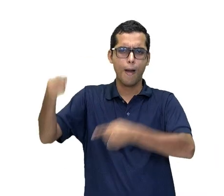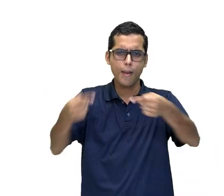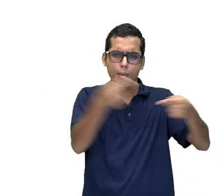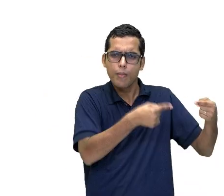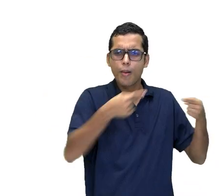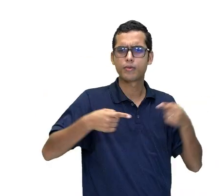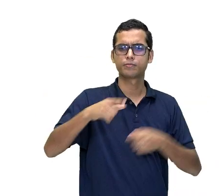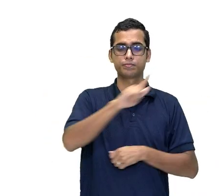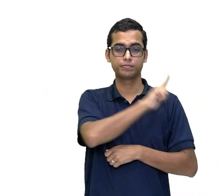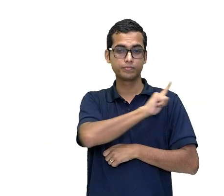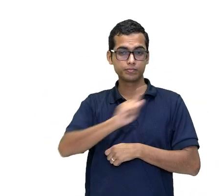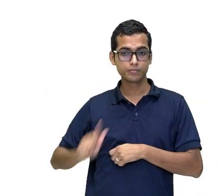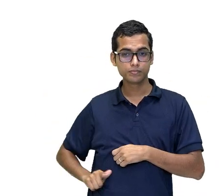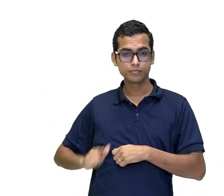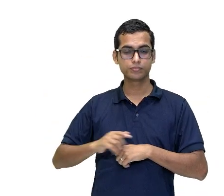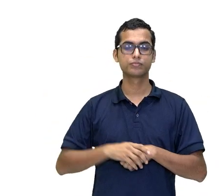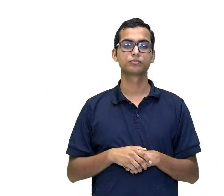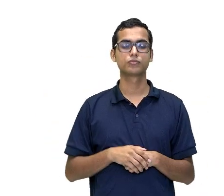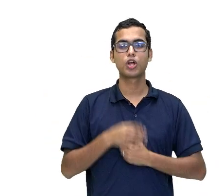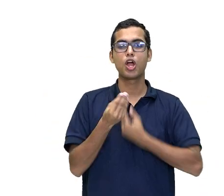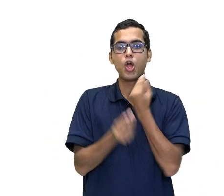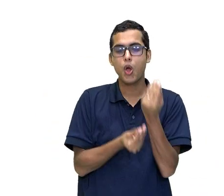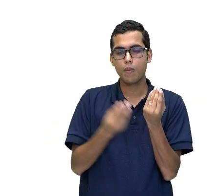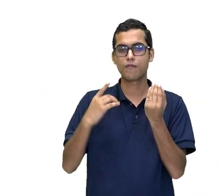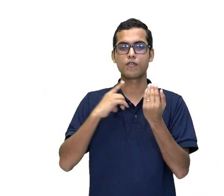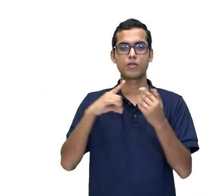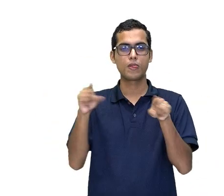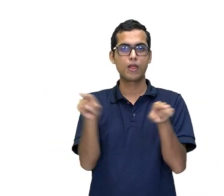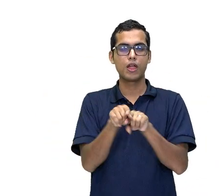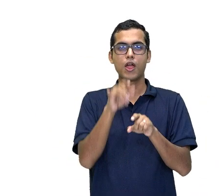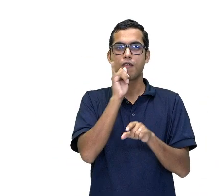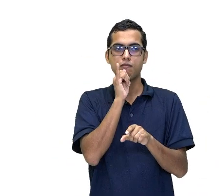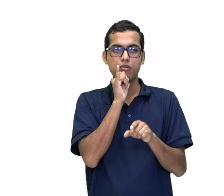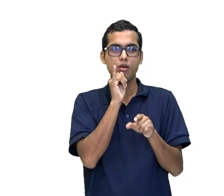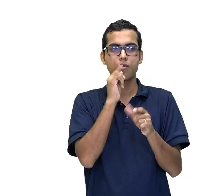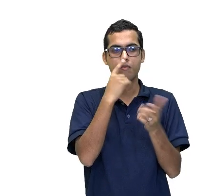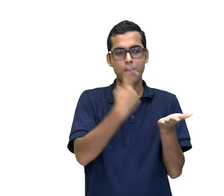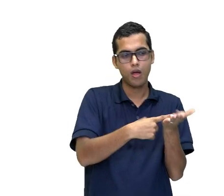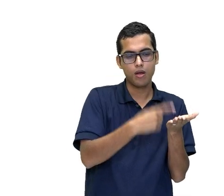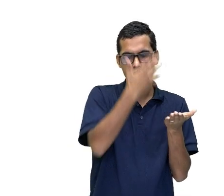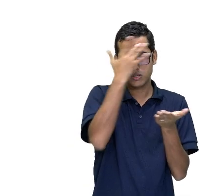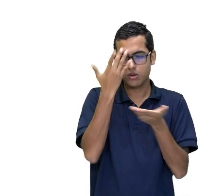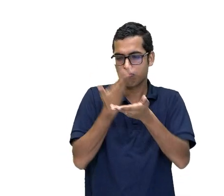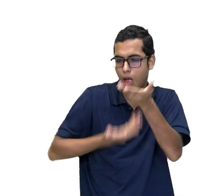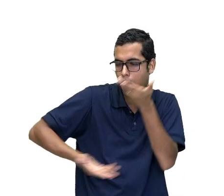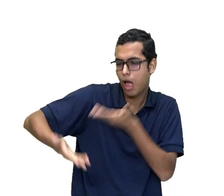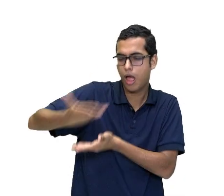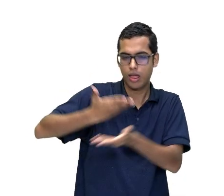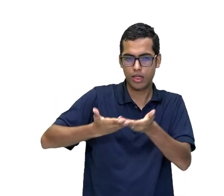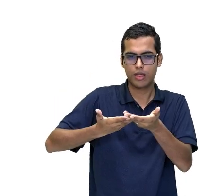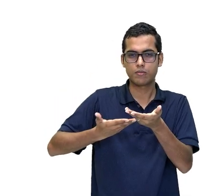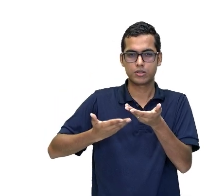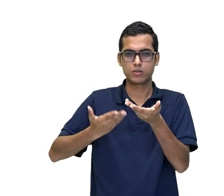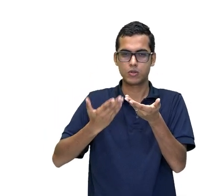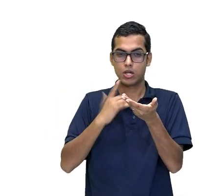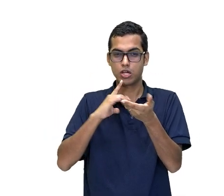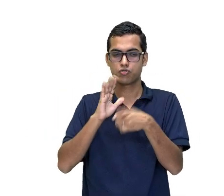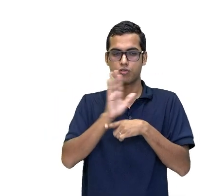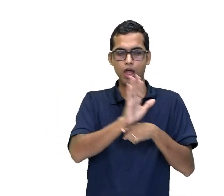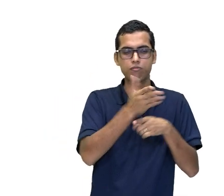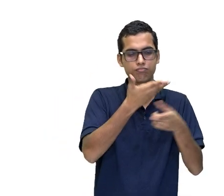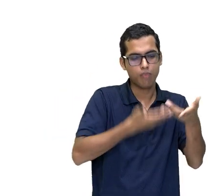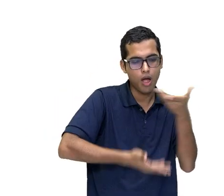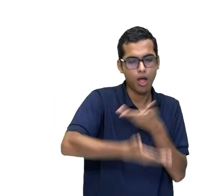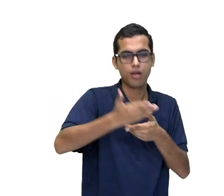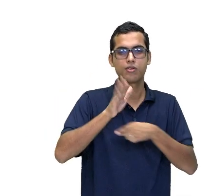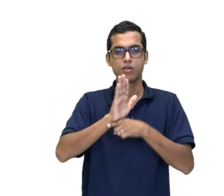professor? Era uma espécie de troca de favores entre o presidente e os governadores. O presidente se comprometia em mandar